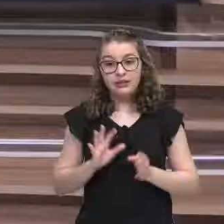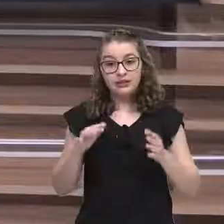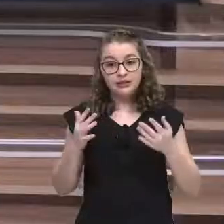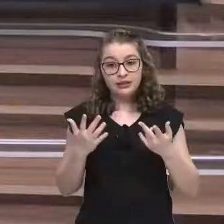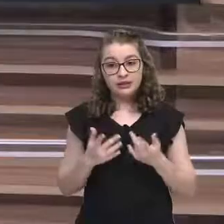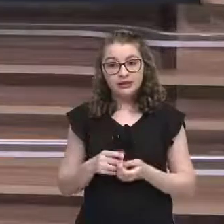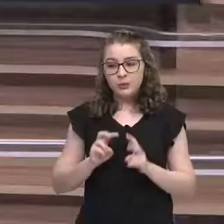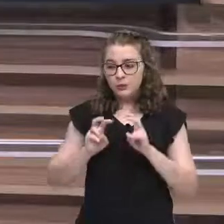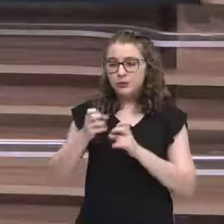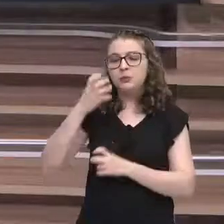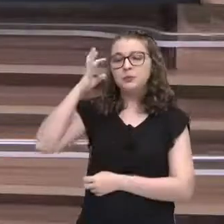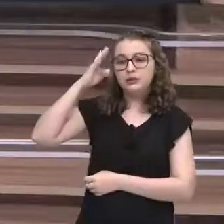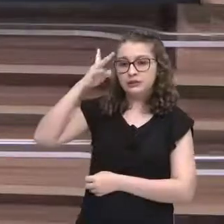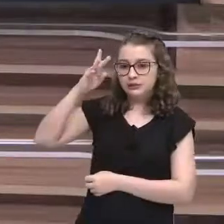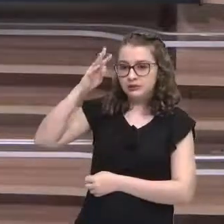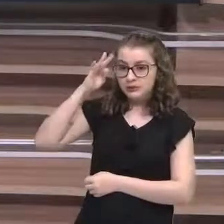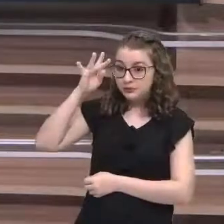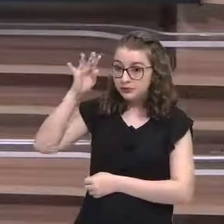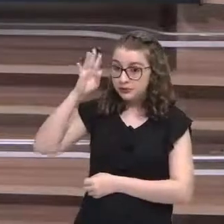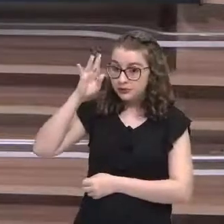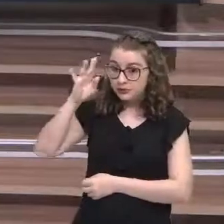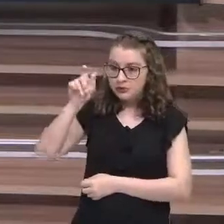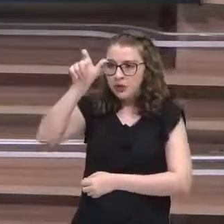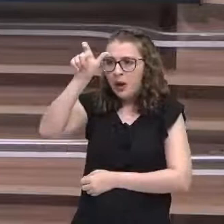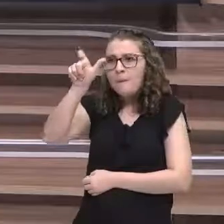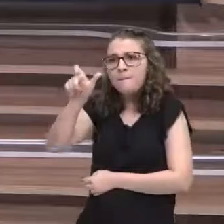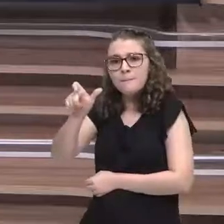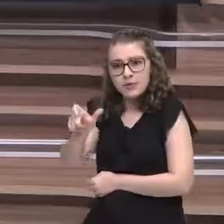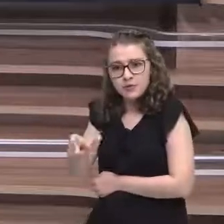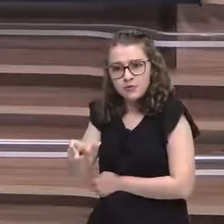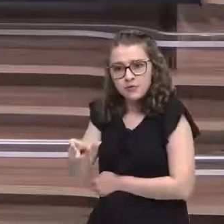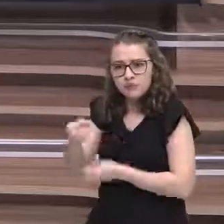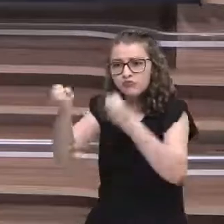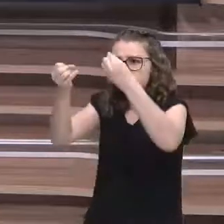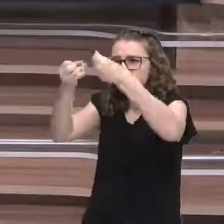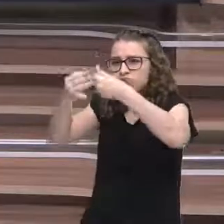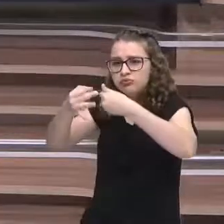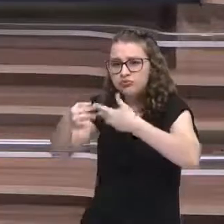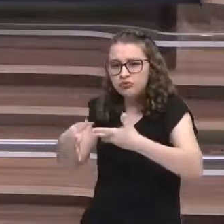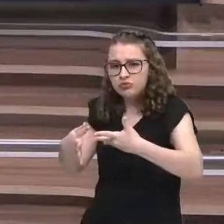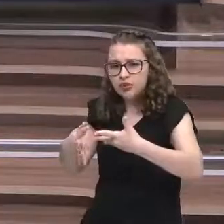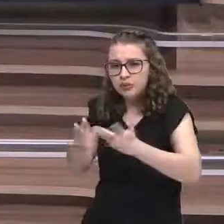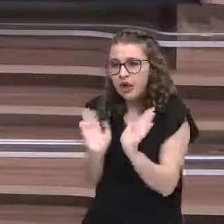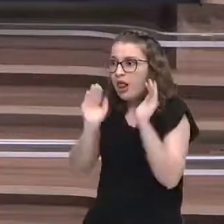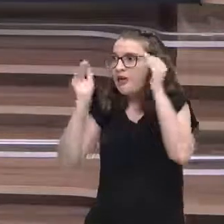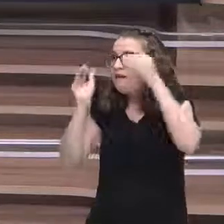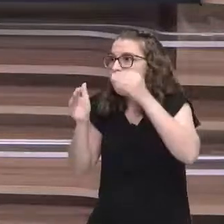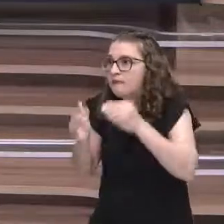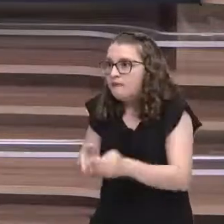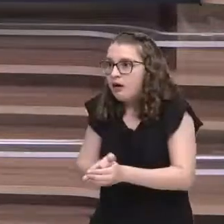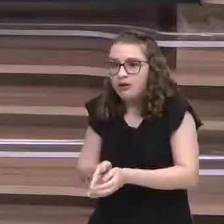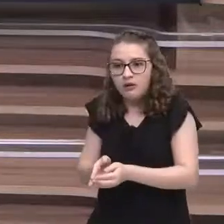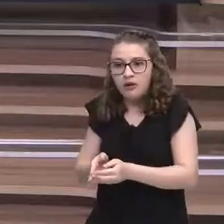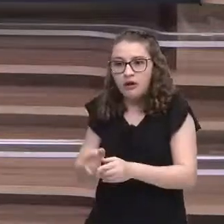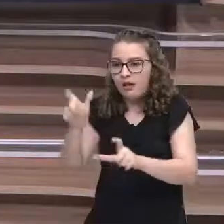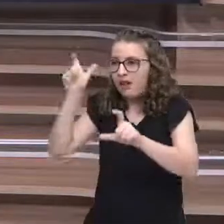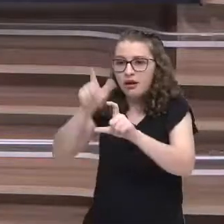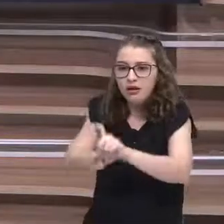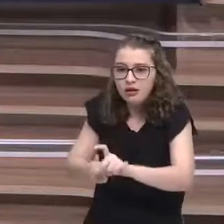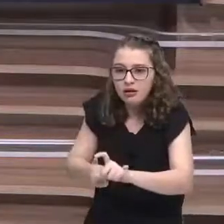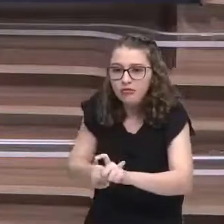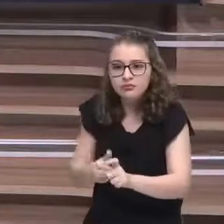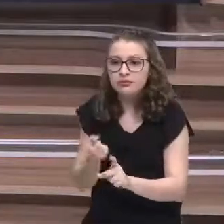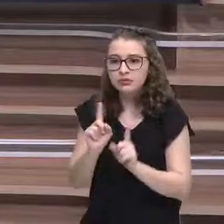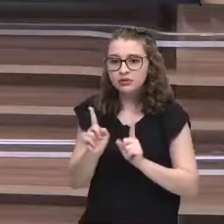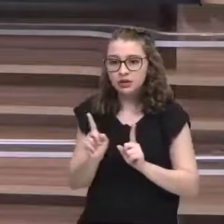de filosofia, quando vocês virem um pensamento de um filósofo, não temos que ficar doutrinados por aquele pensamento do filósofo. Nós